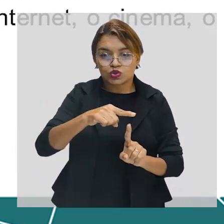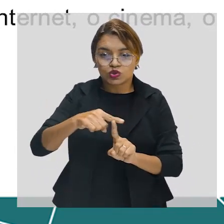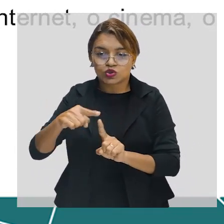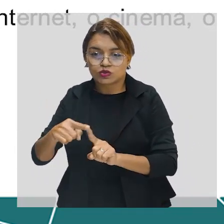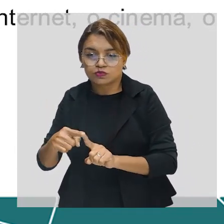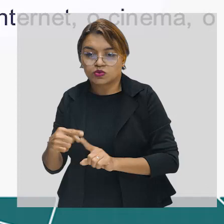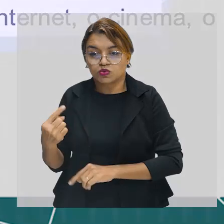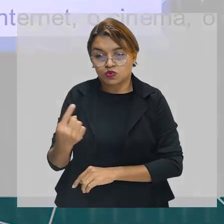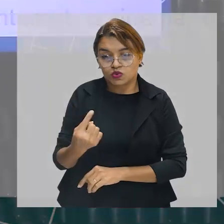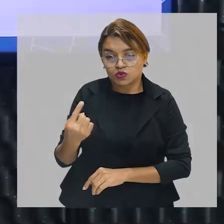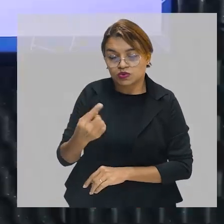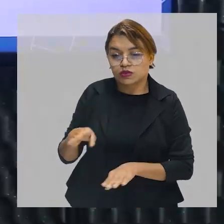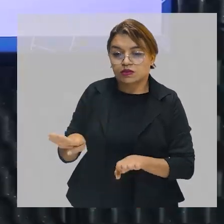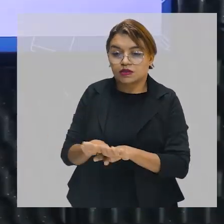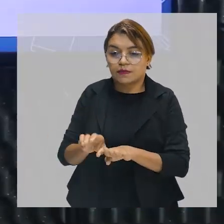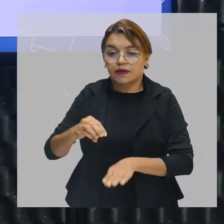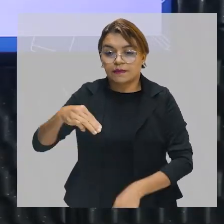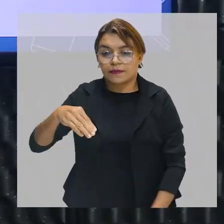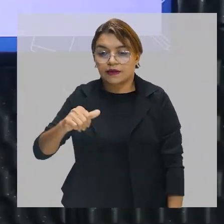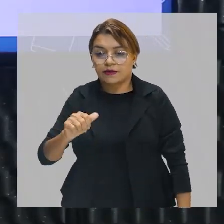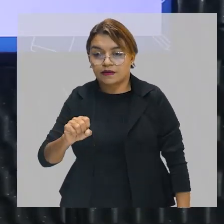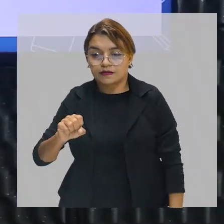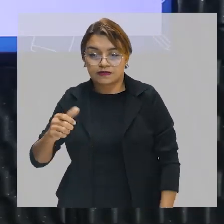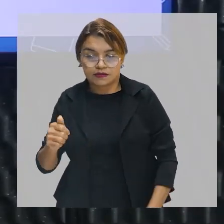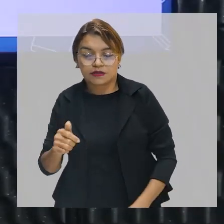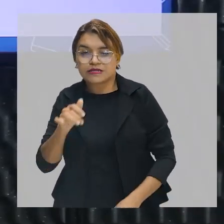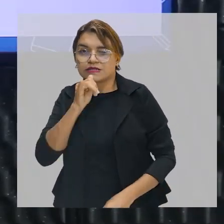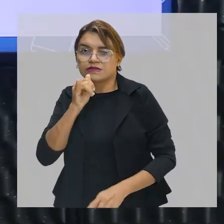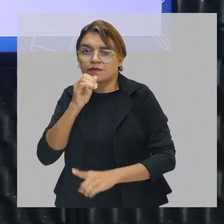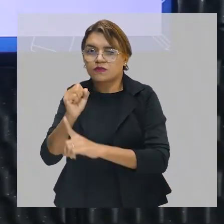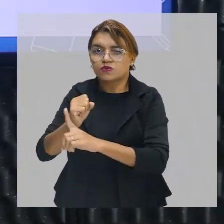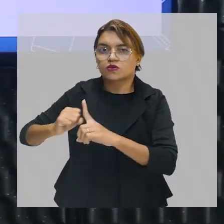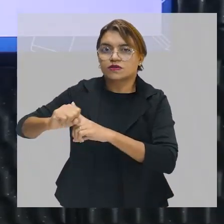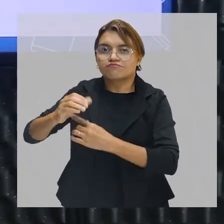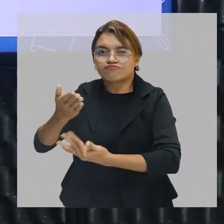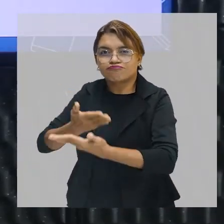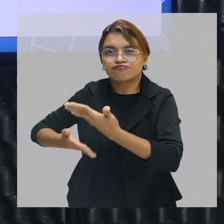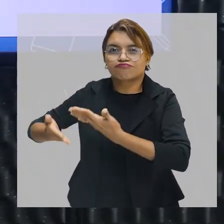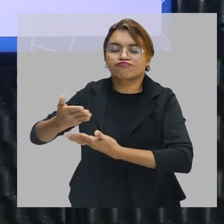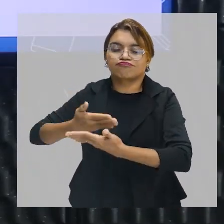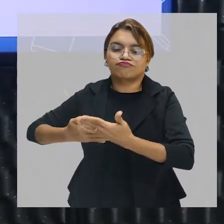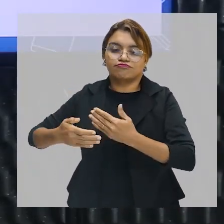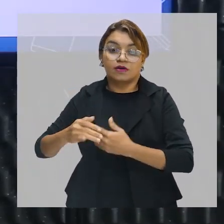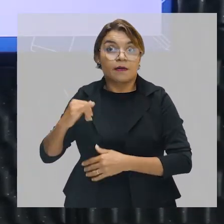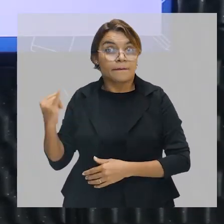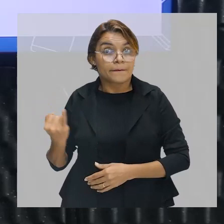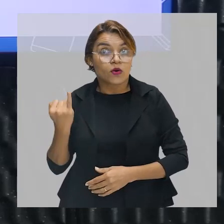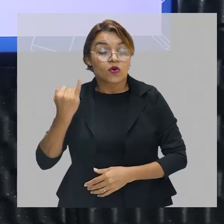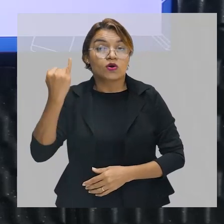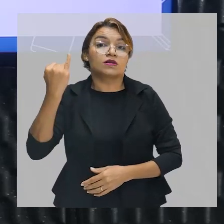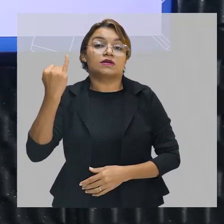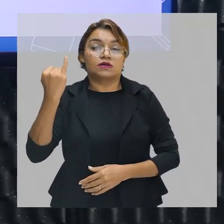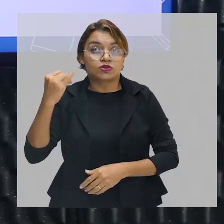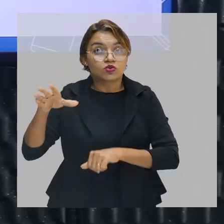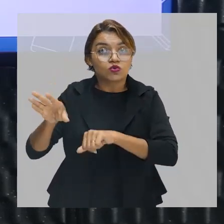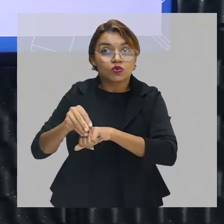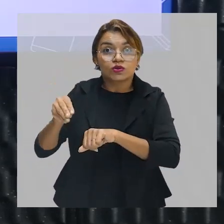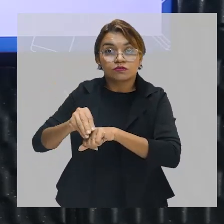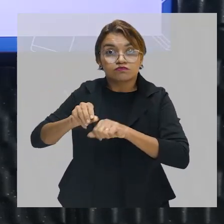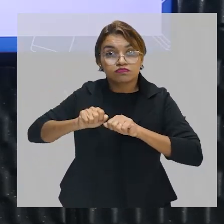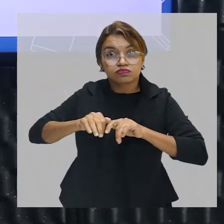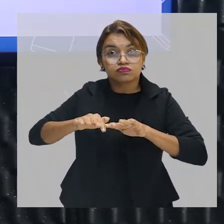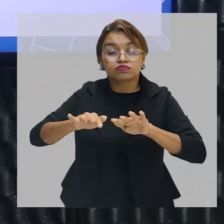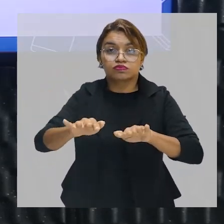individual e o de massa, que está relacionado à comunicação social. Ambos são muito importantes para a difusão de conhecimento